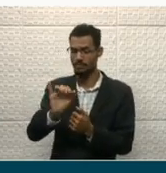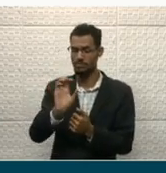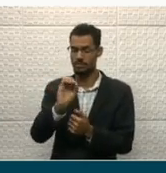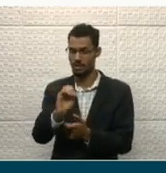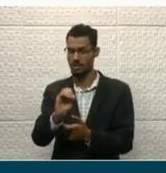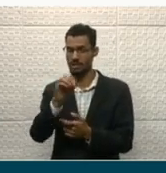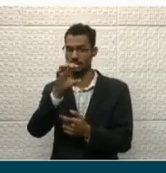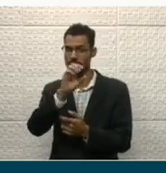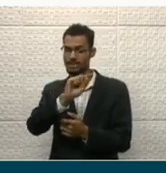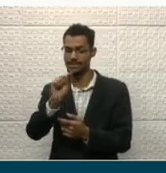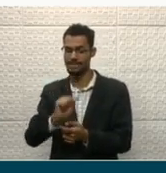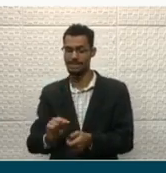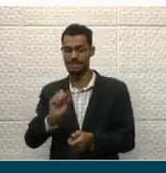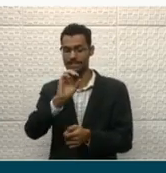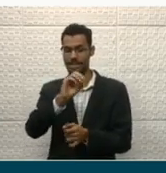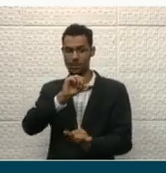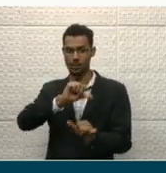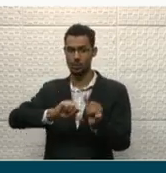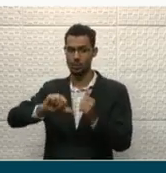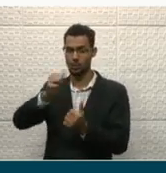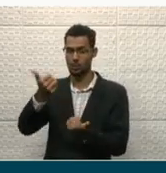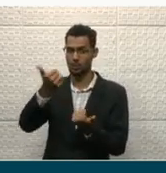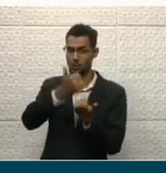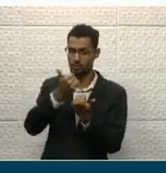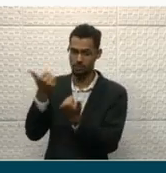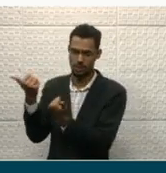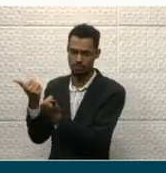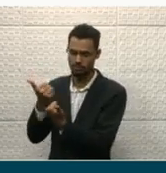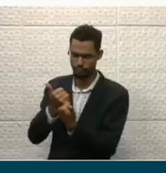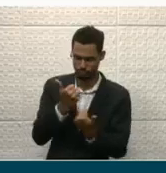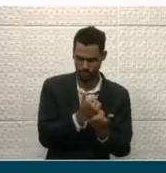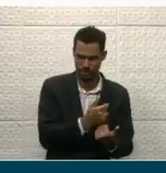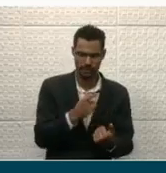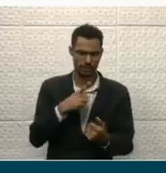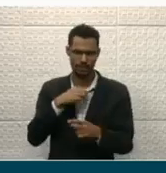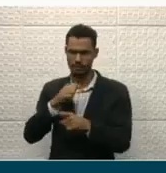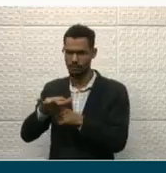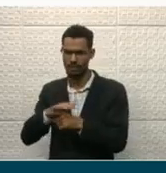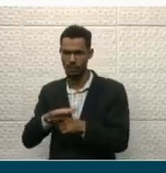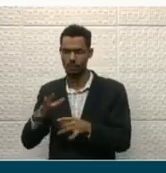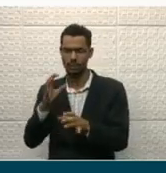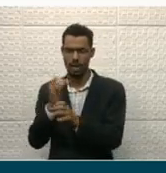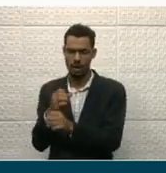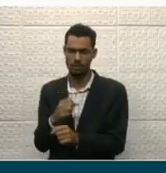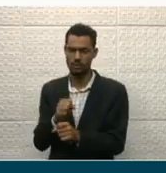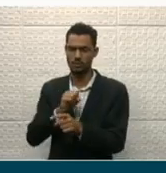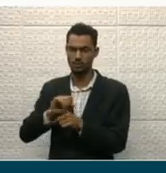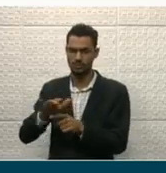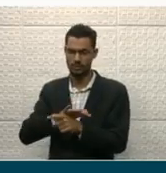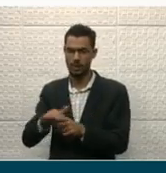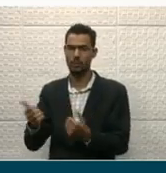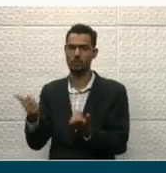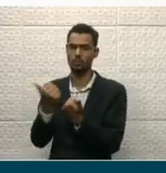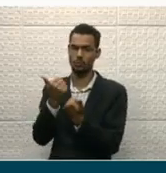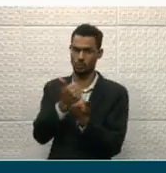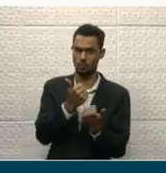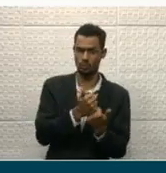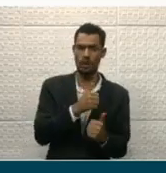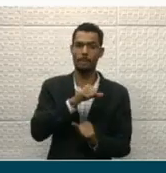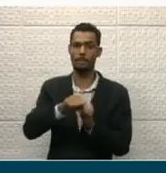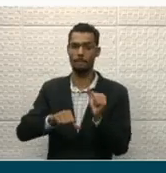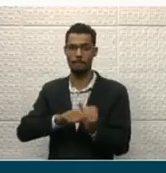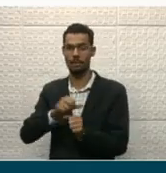0 e z por 0. Quando eu efetuo todas essas simplificações, todos os cálculos, eu observo que a sua imagem é o